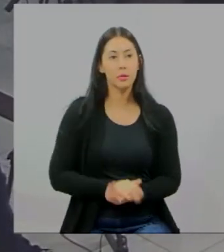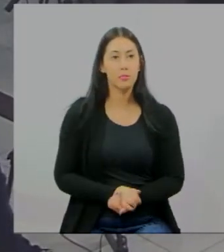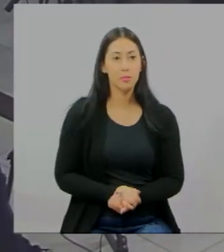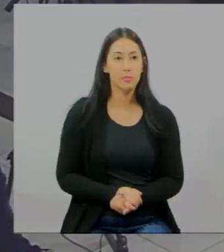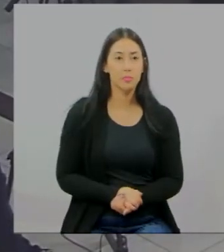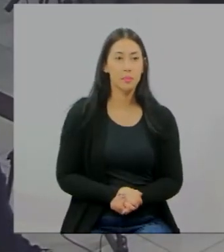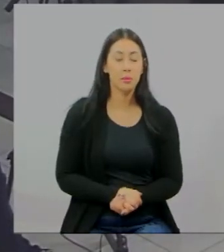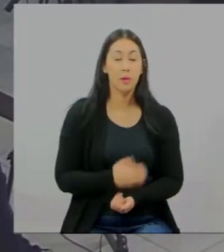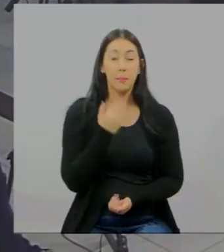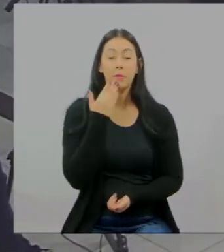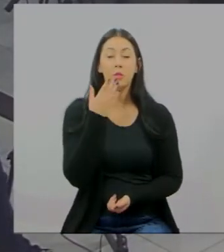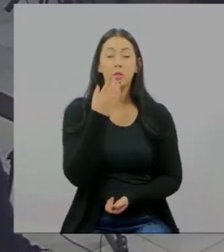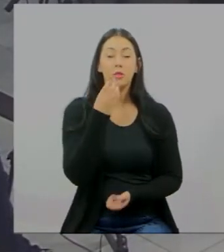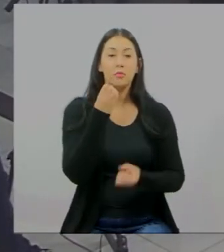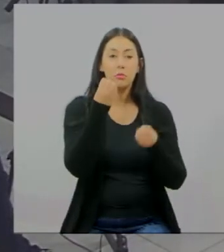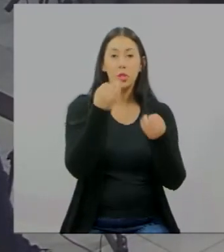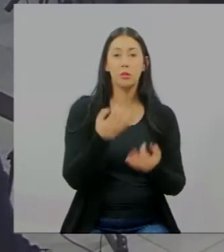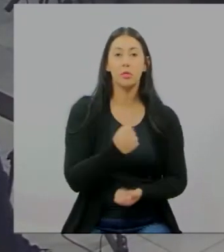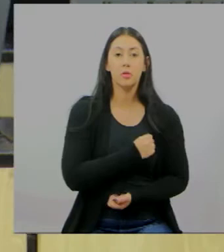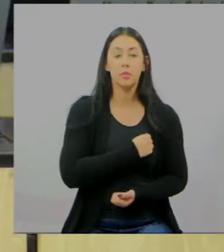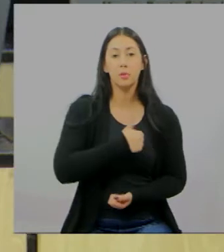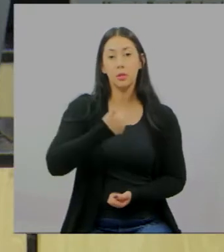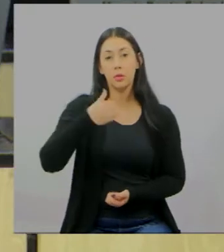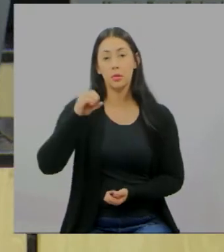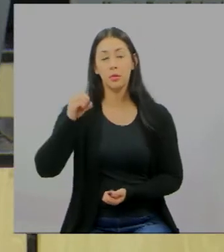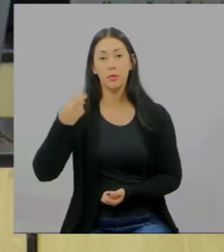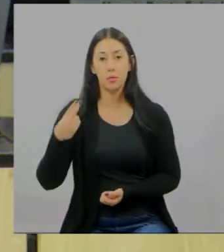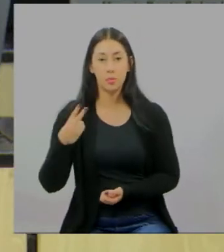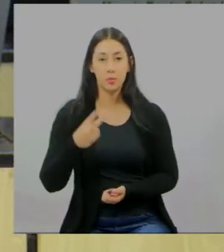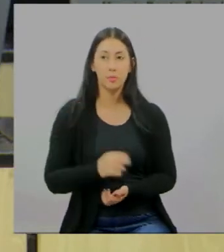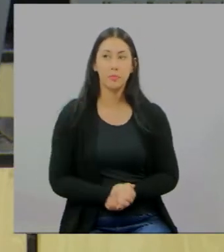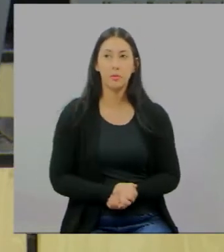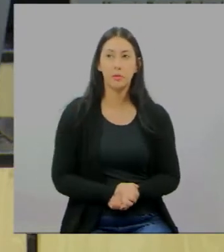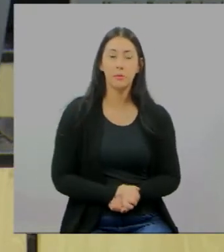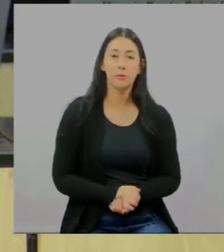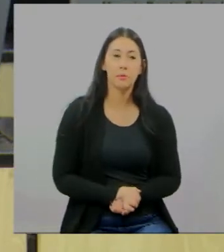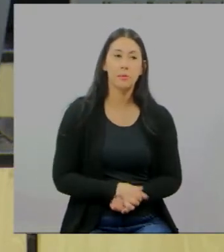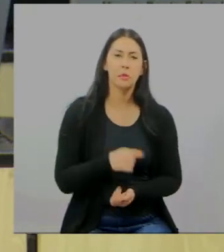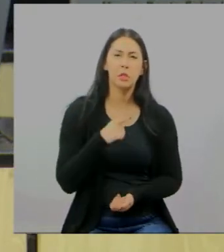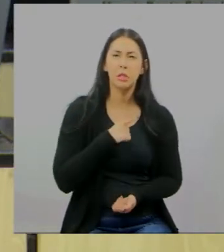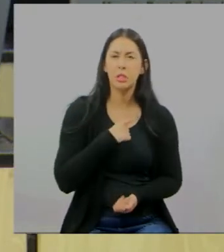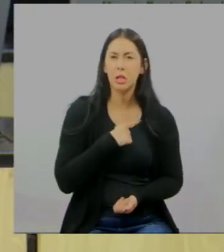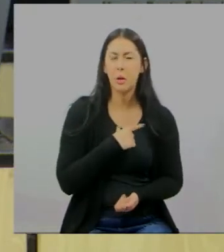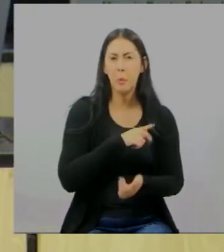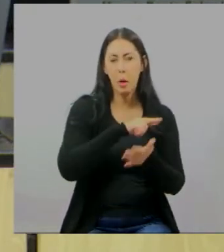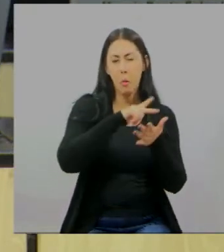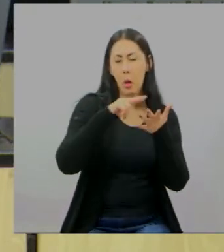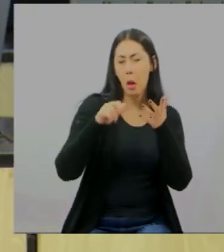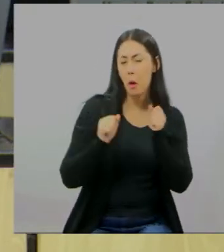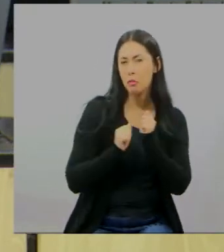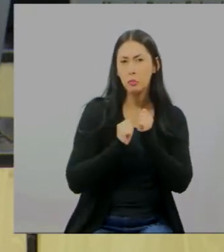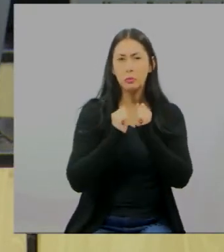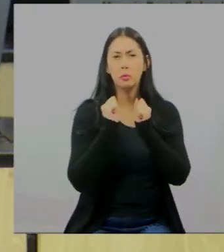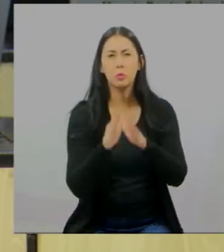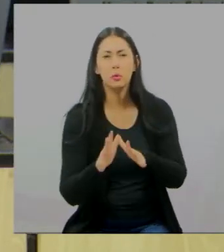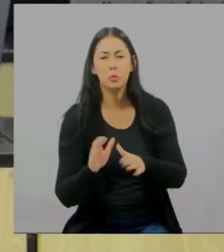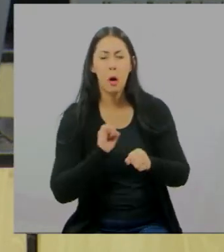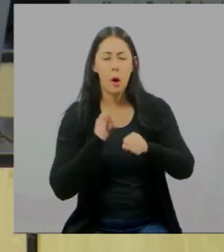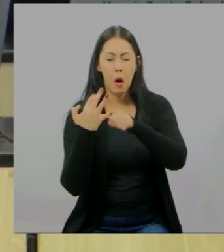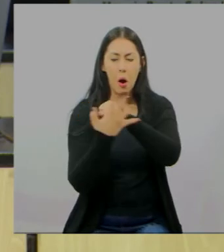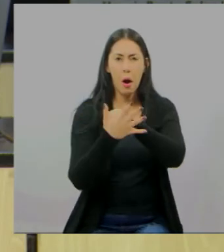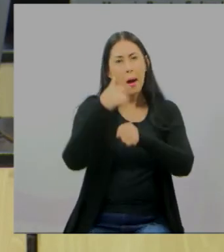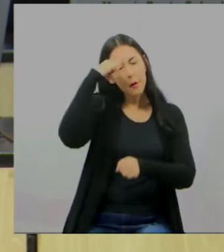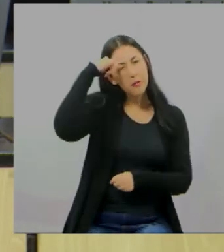informações. Pedido de informação número 102. Considerando as várias ações de forma preventiva no combate à